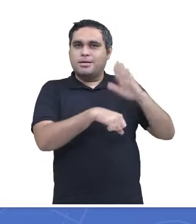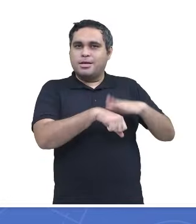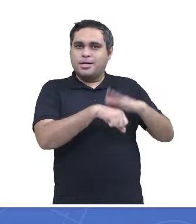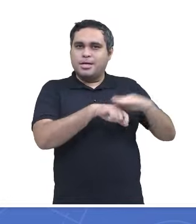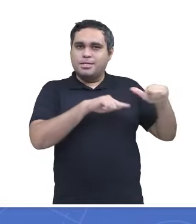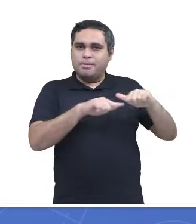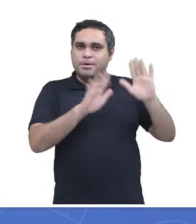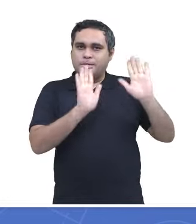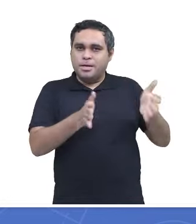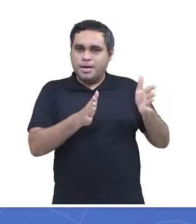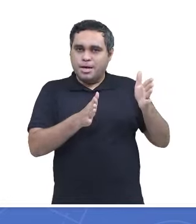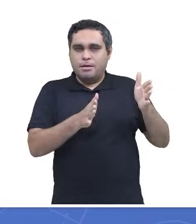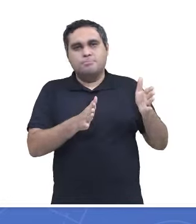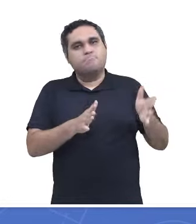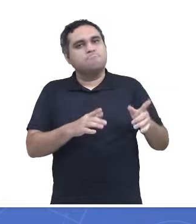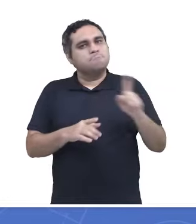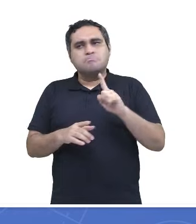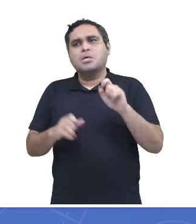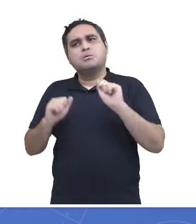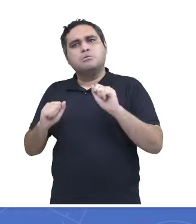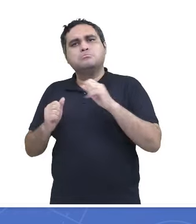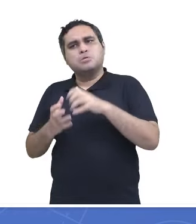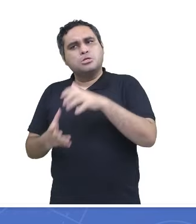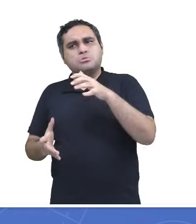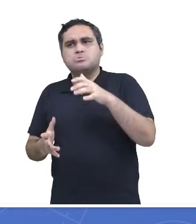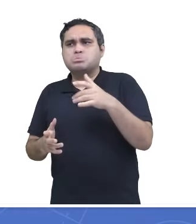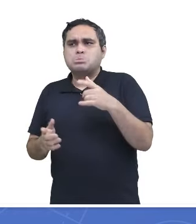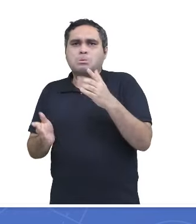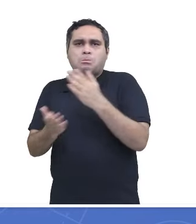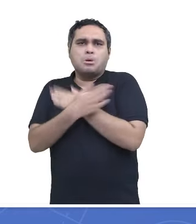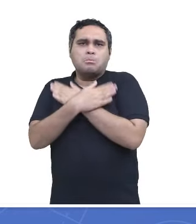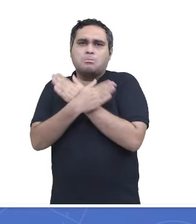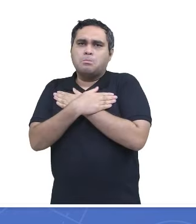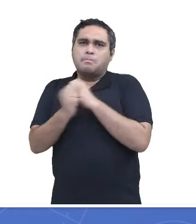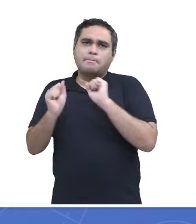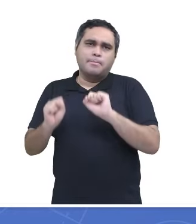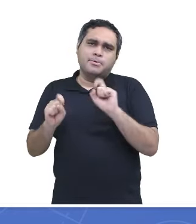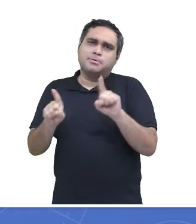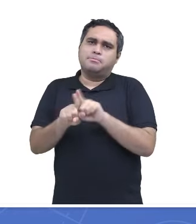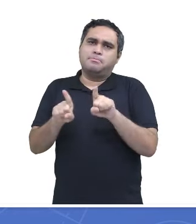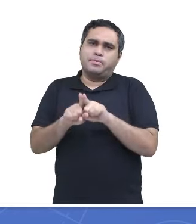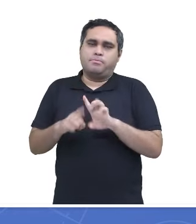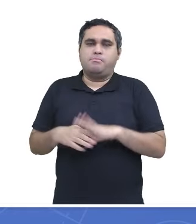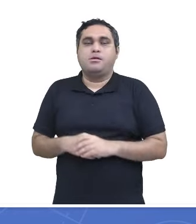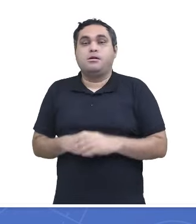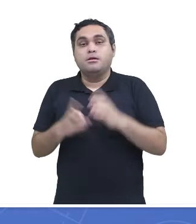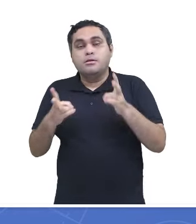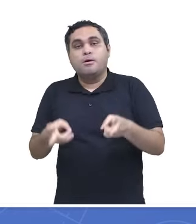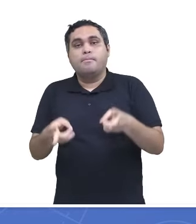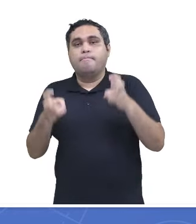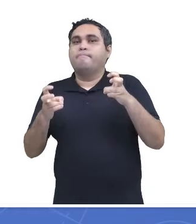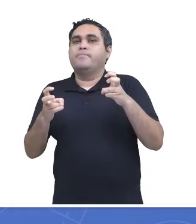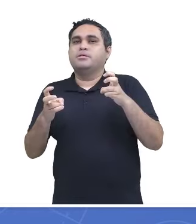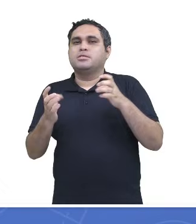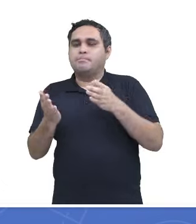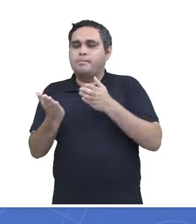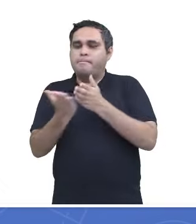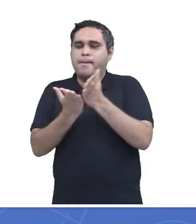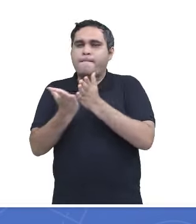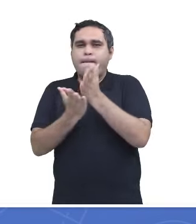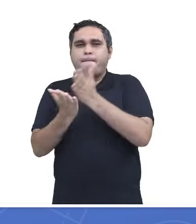sociedade tradicional, certo? Então percebe-se que existe uma multiplicidade de